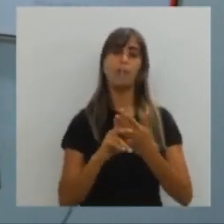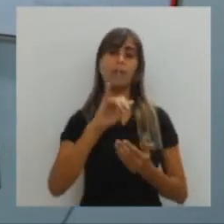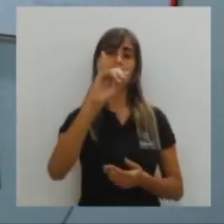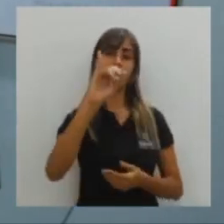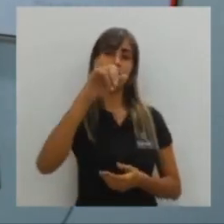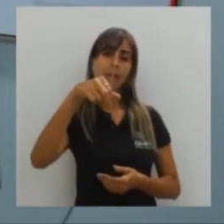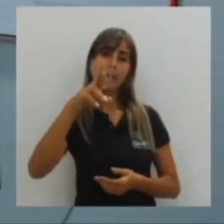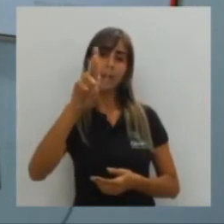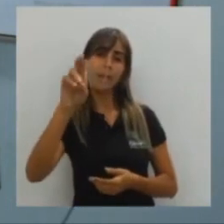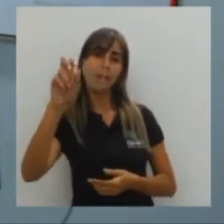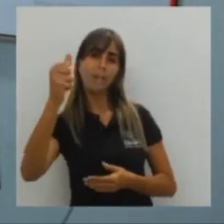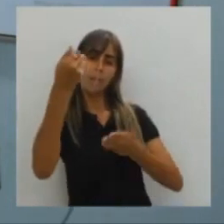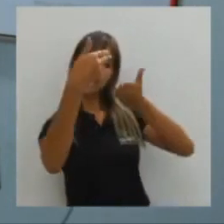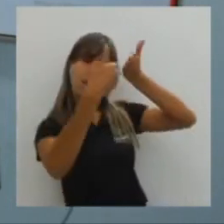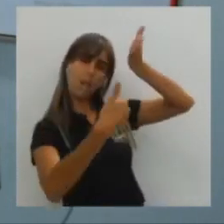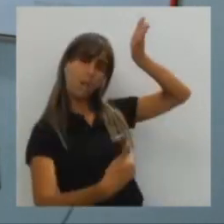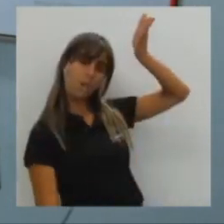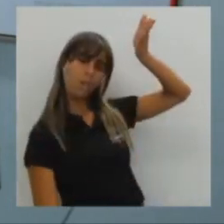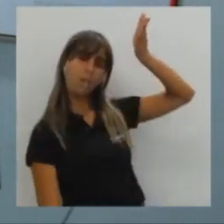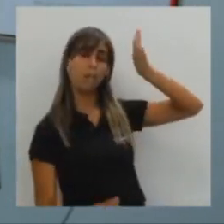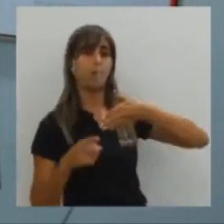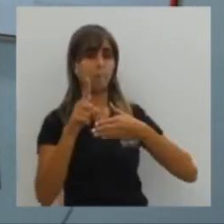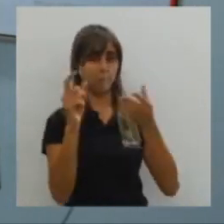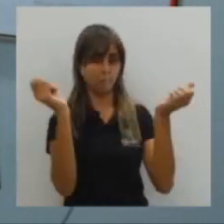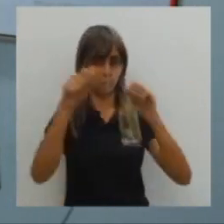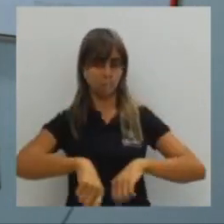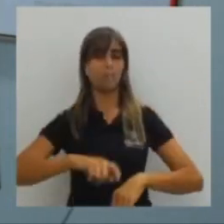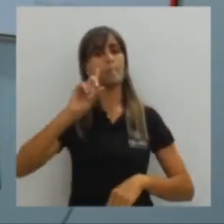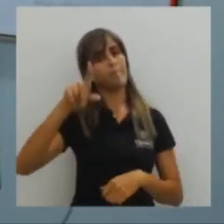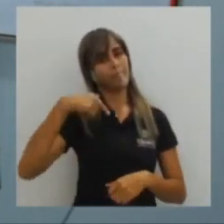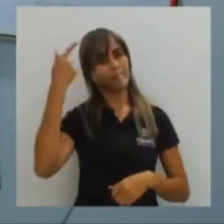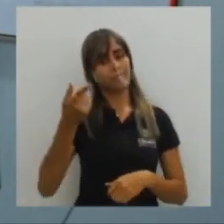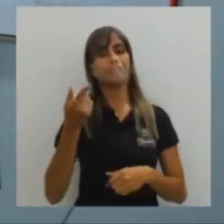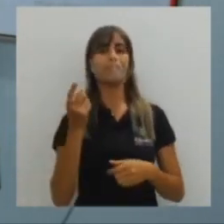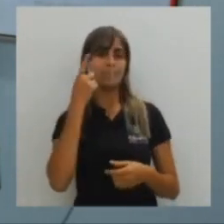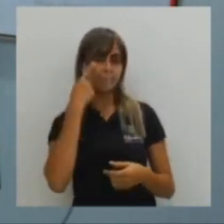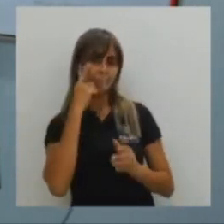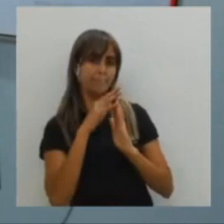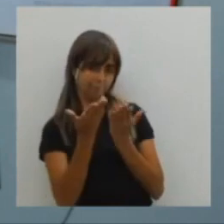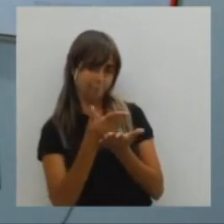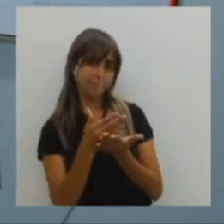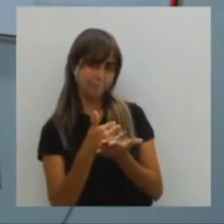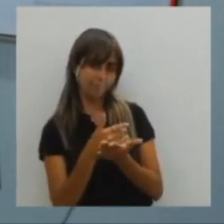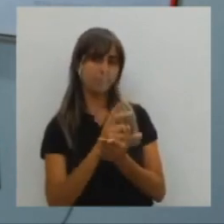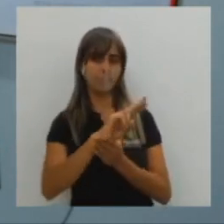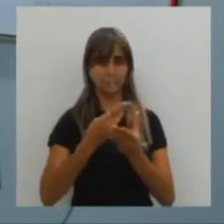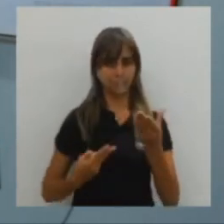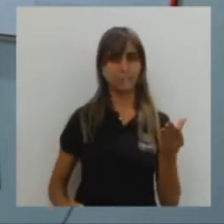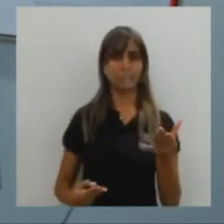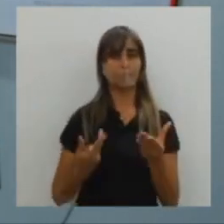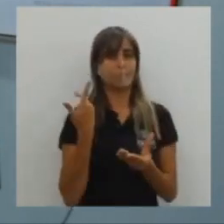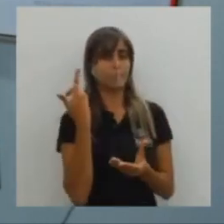perdão, só que é uma tabela enorme, tá certo? E aí vocês podem depois consultar o livro de vocês, o material didático, para ter acesso